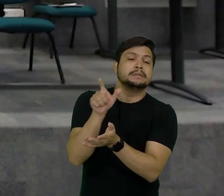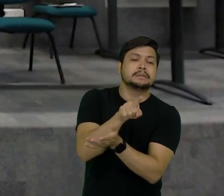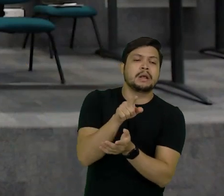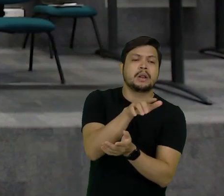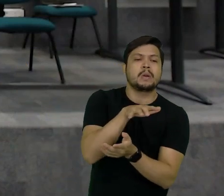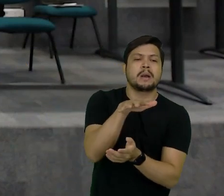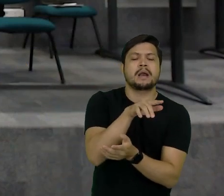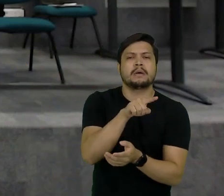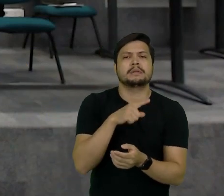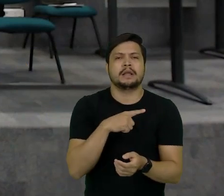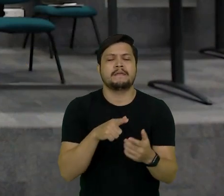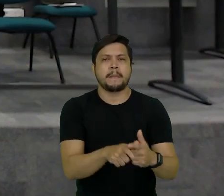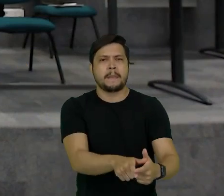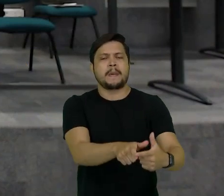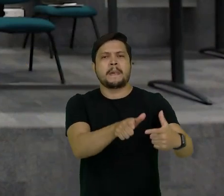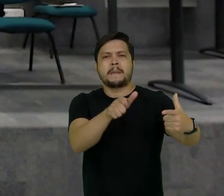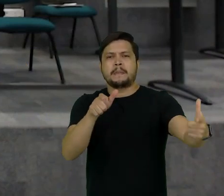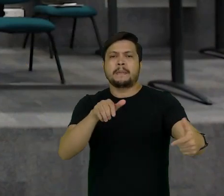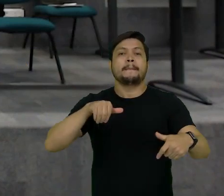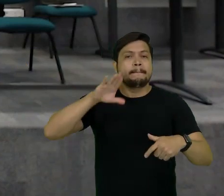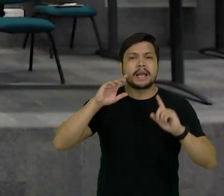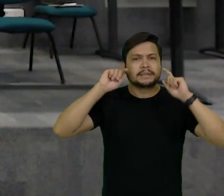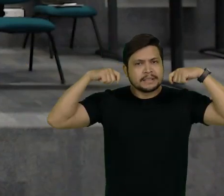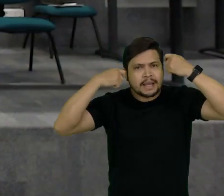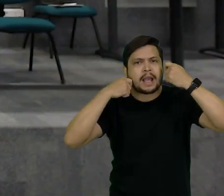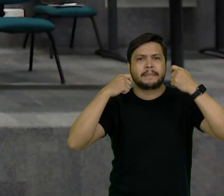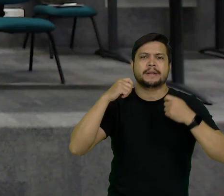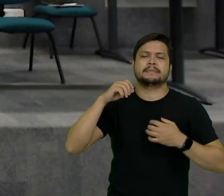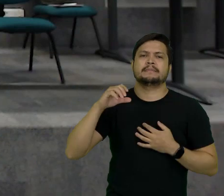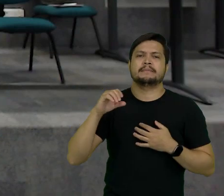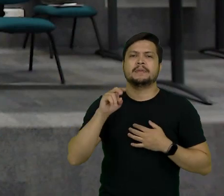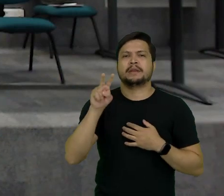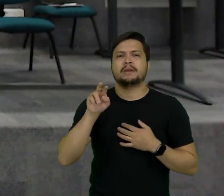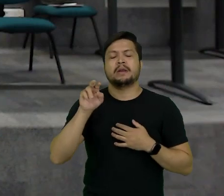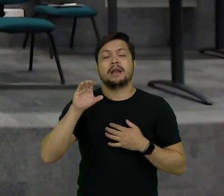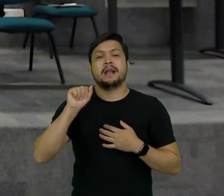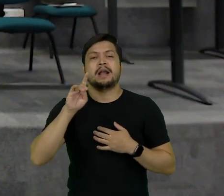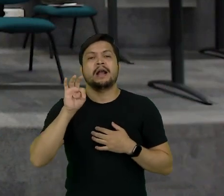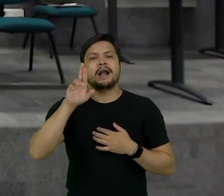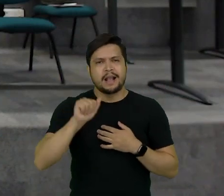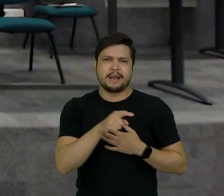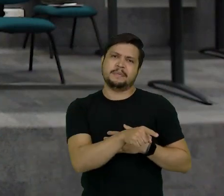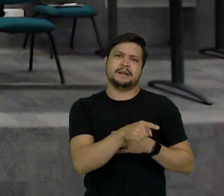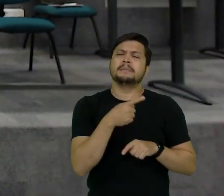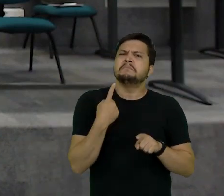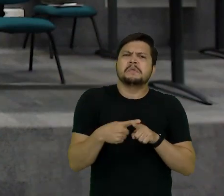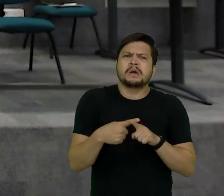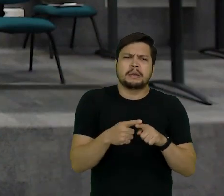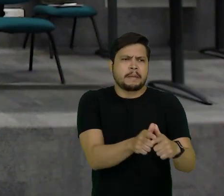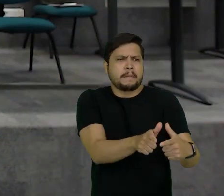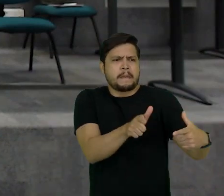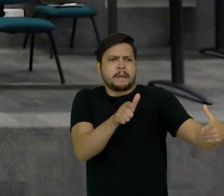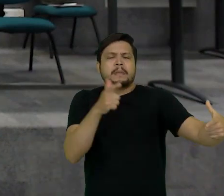rebanho aumentou? De cabra e de ovelha na Paraíba, Pernambuco, numa parte do Ceará. porque a gente tinha tecnologia, a